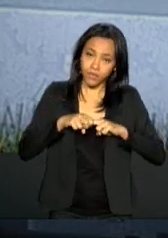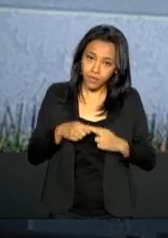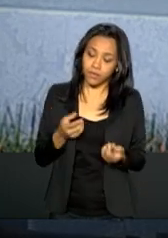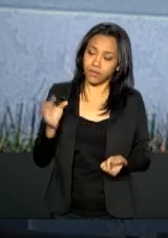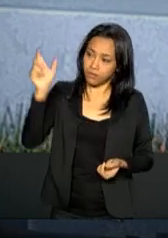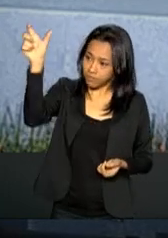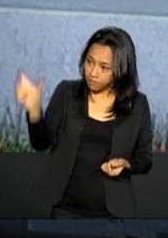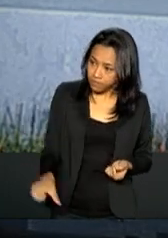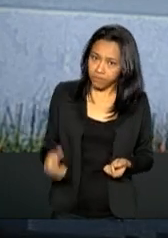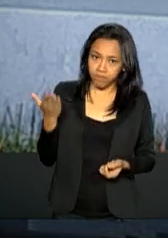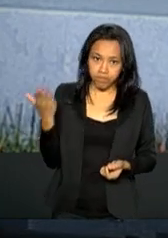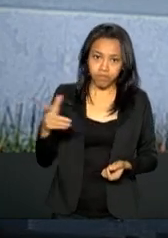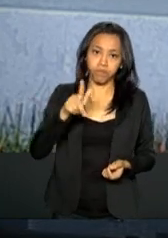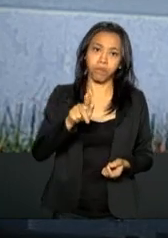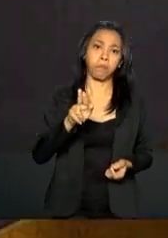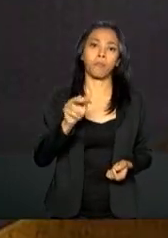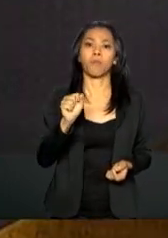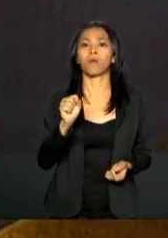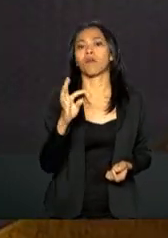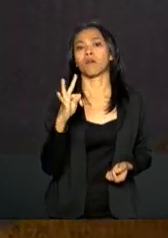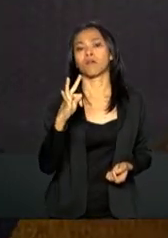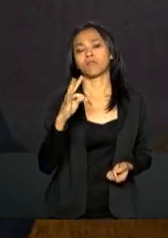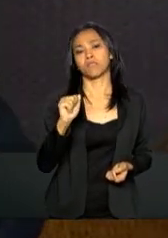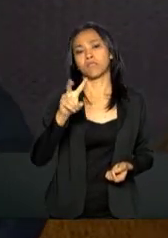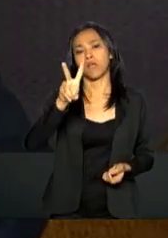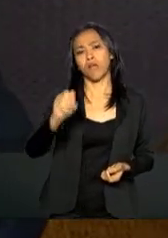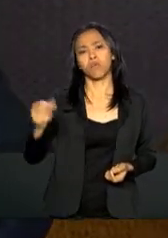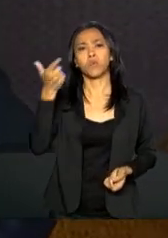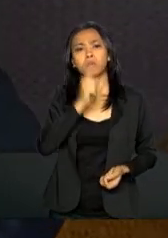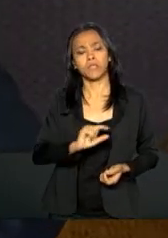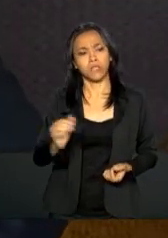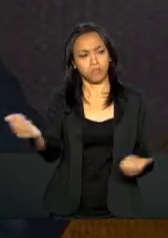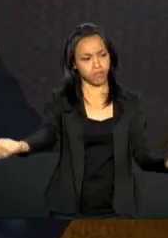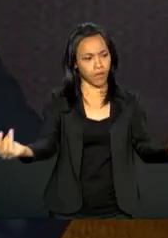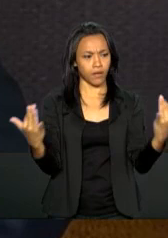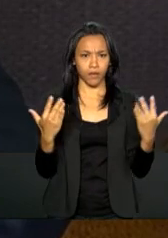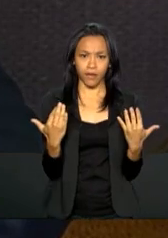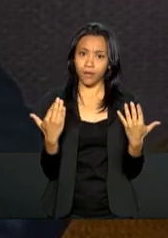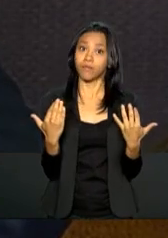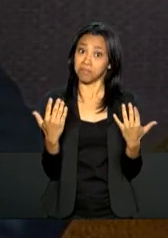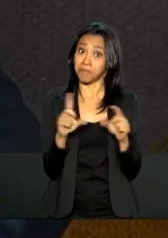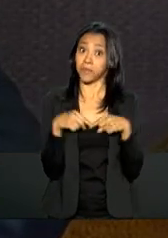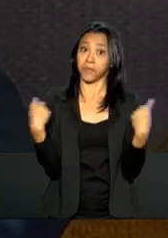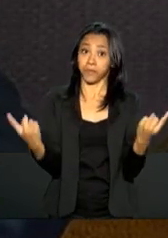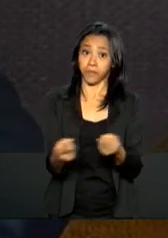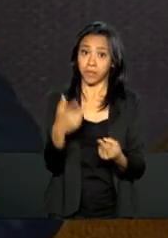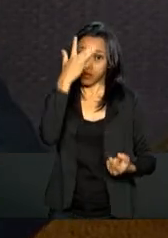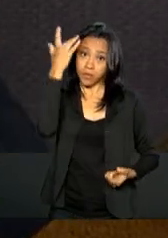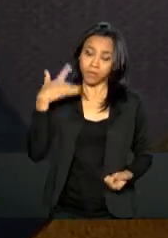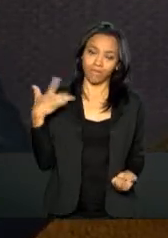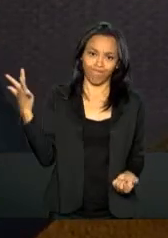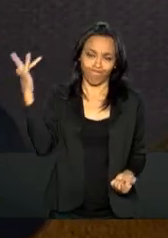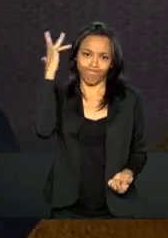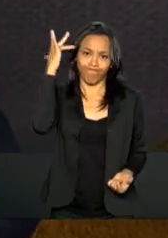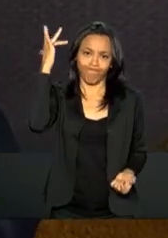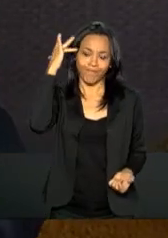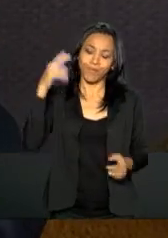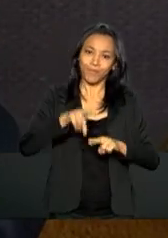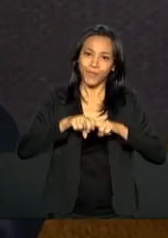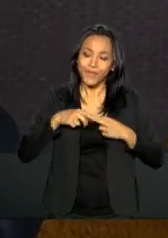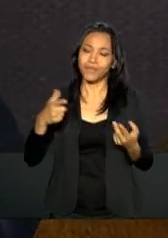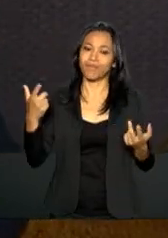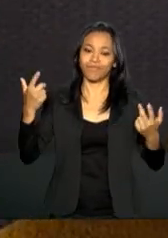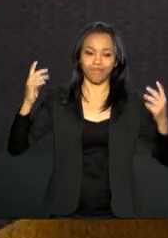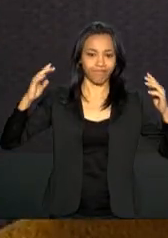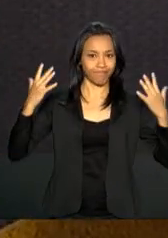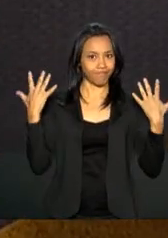reunir é muita gente aqui da melhor sua posição e portanto nós temos que comemorar este